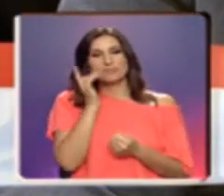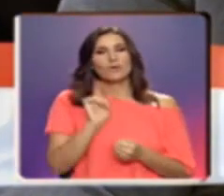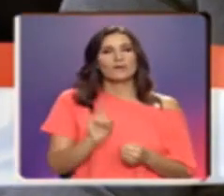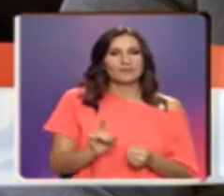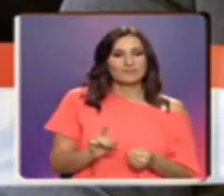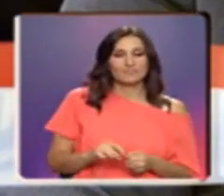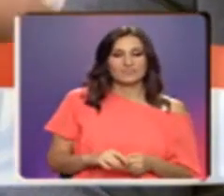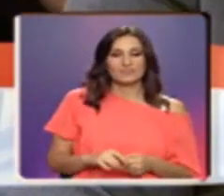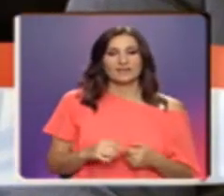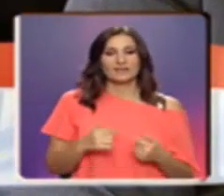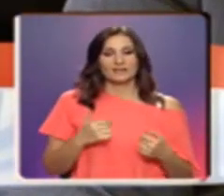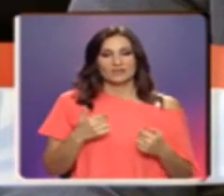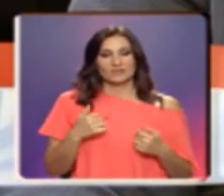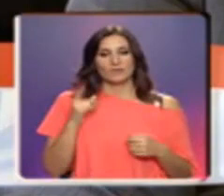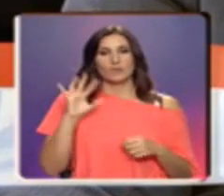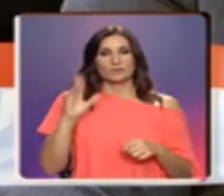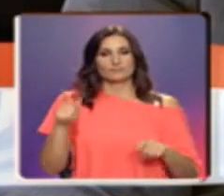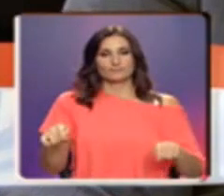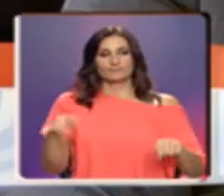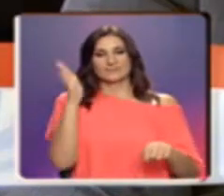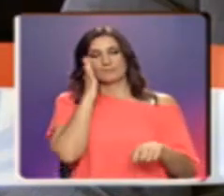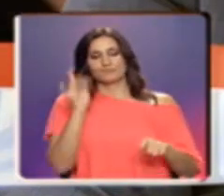Pensei exatamente assim,